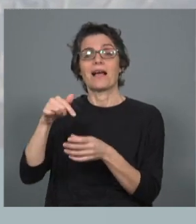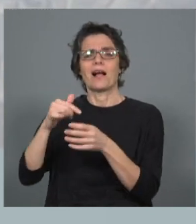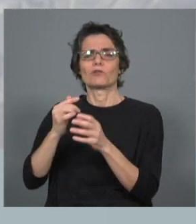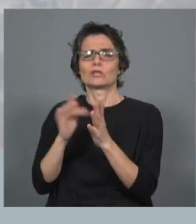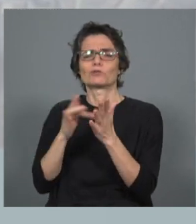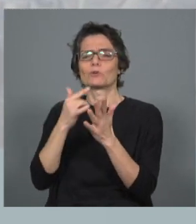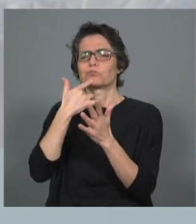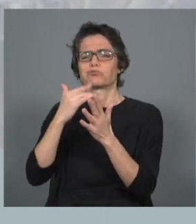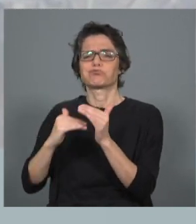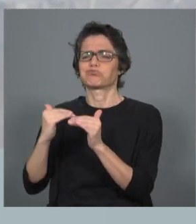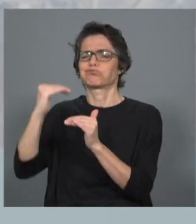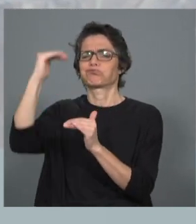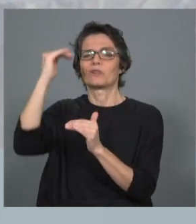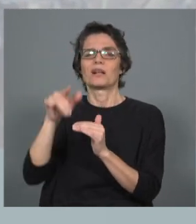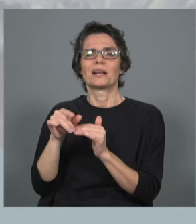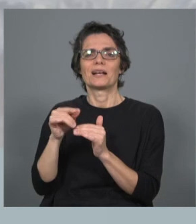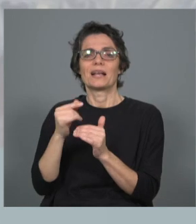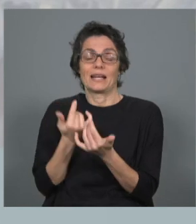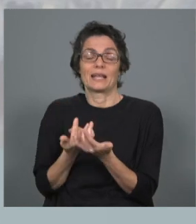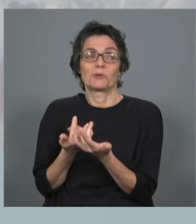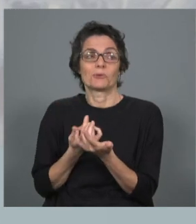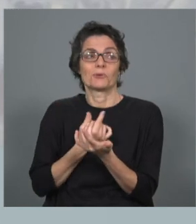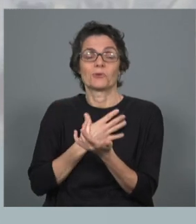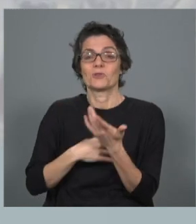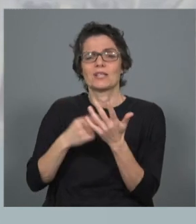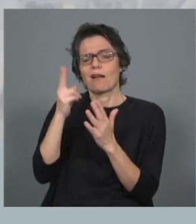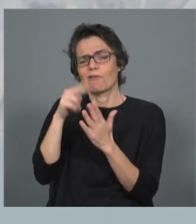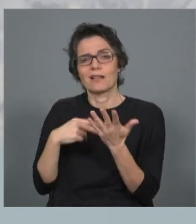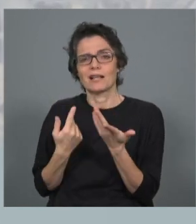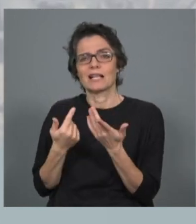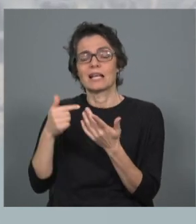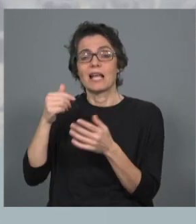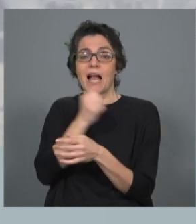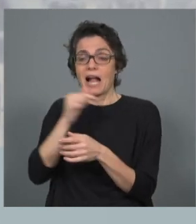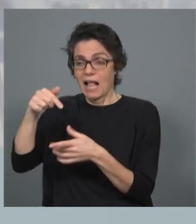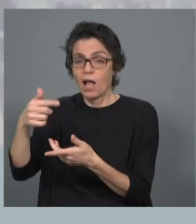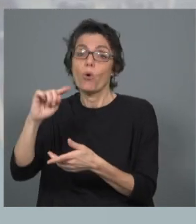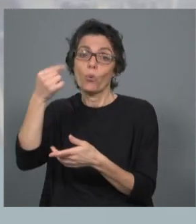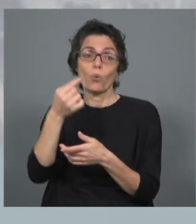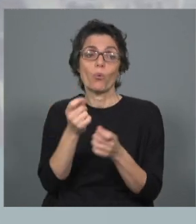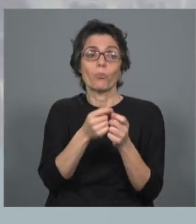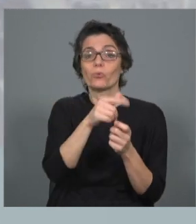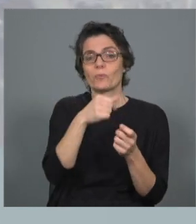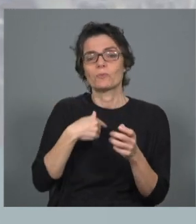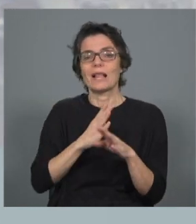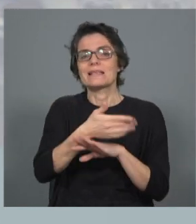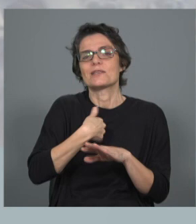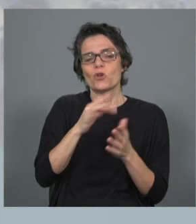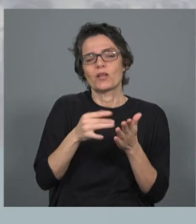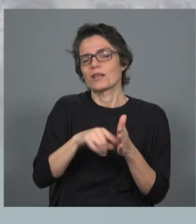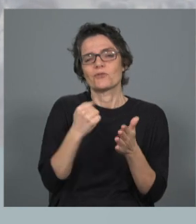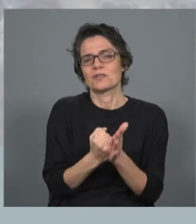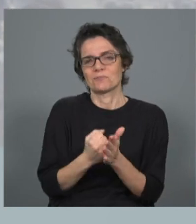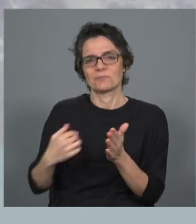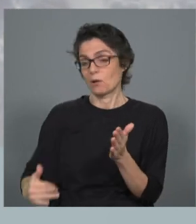maior parte dos livros que eu fui querendo ler ou existiam em casa ou existiam perto. E, portanto, nesse aspecto, tenho essa graça e tenho